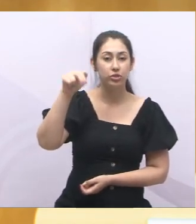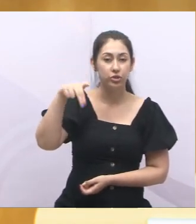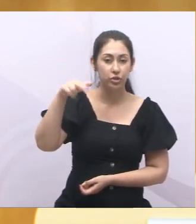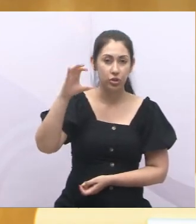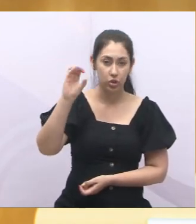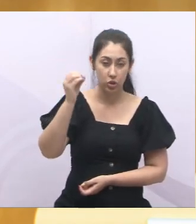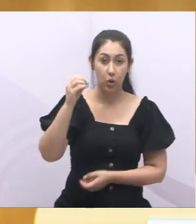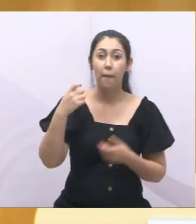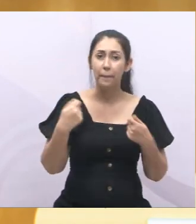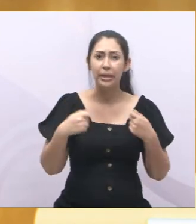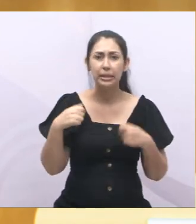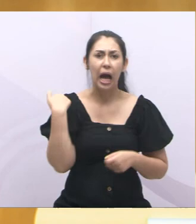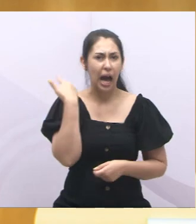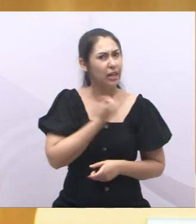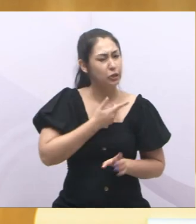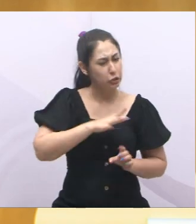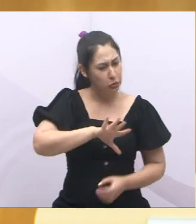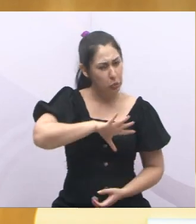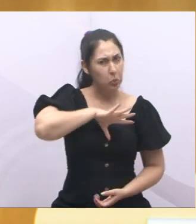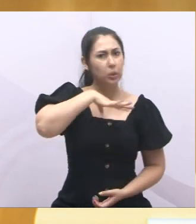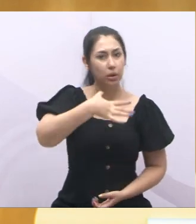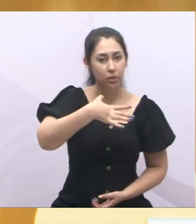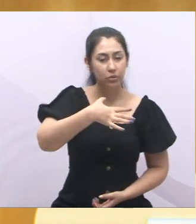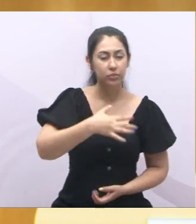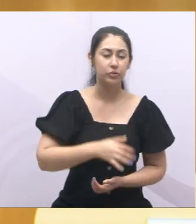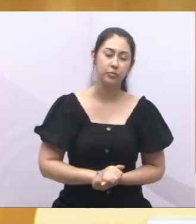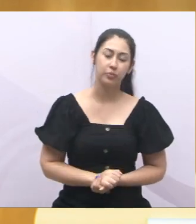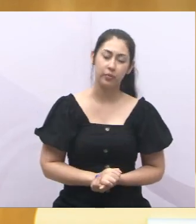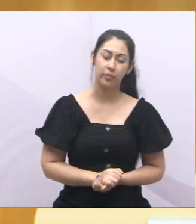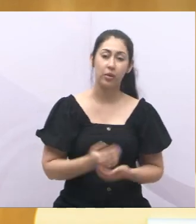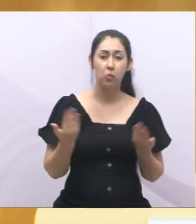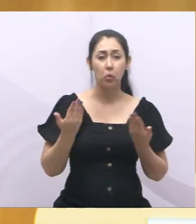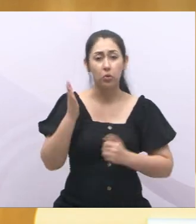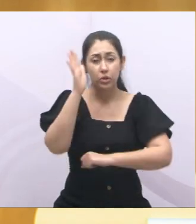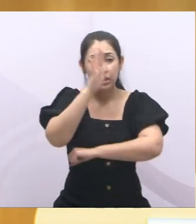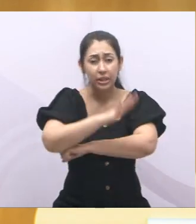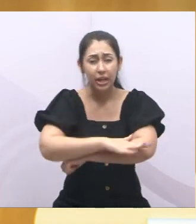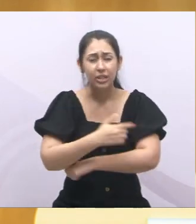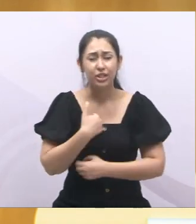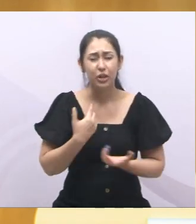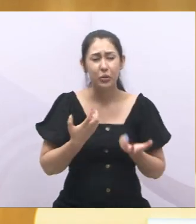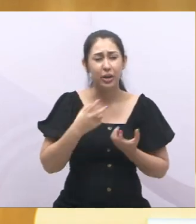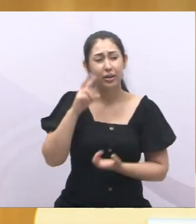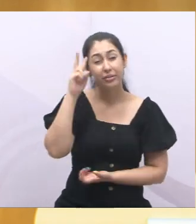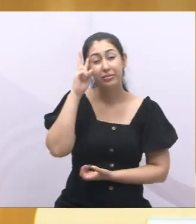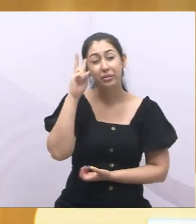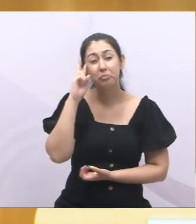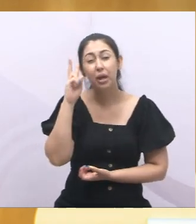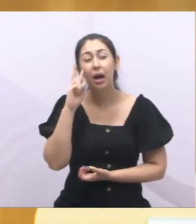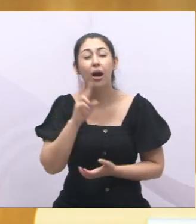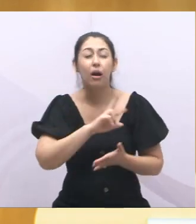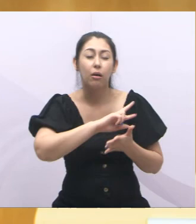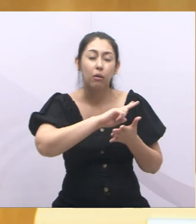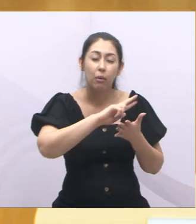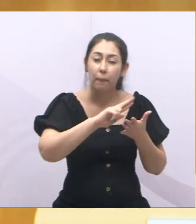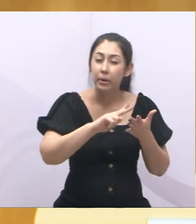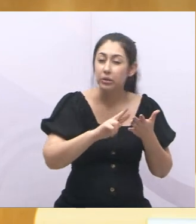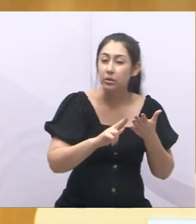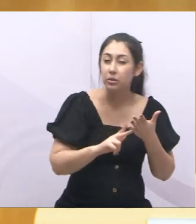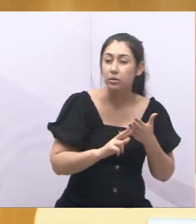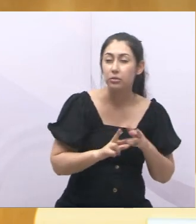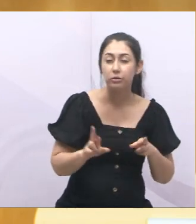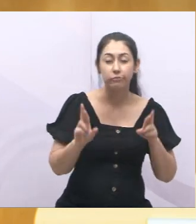a coragem. Nesta tarde, quero lembrar alguns dados na esperança de